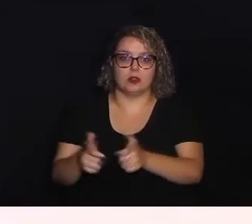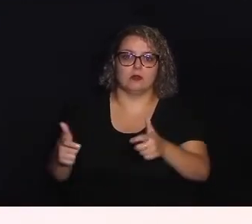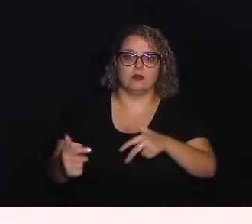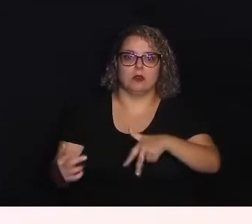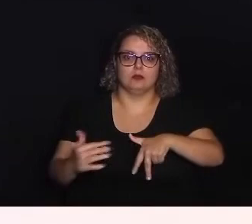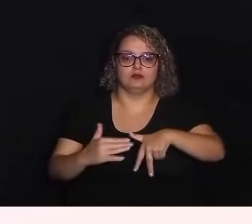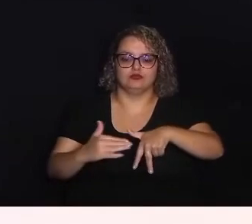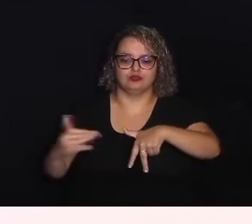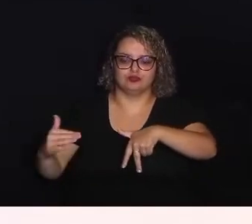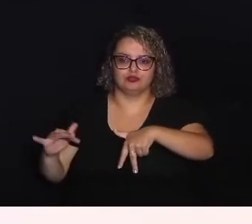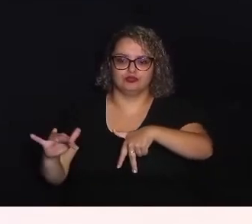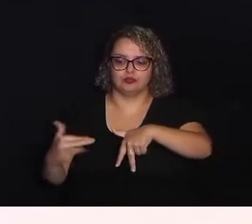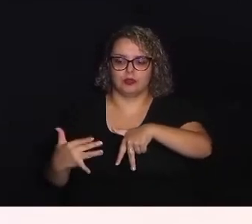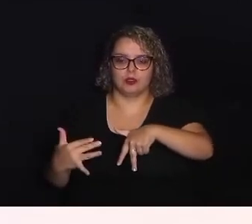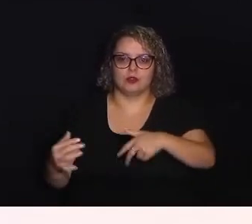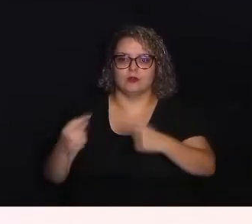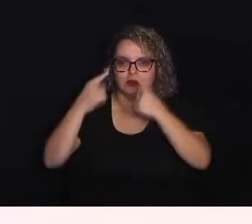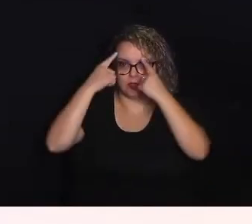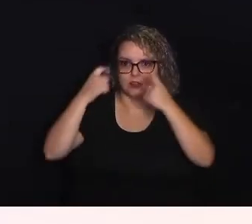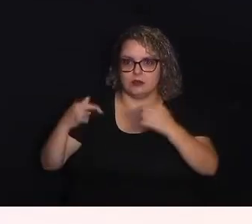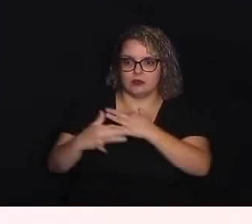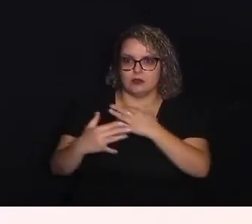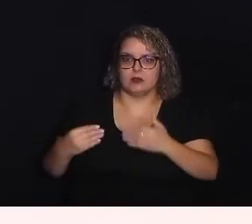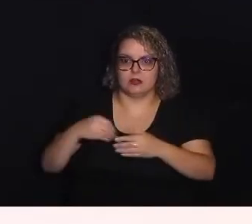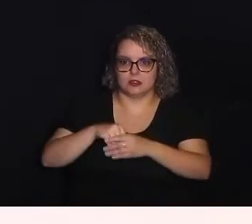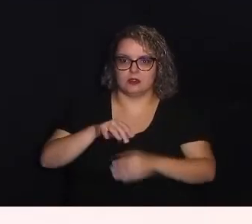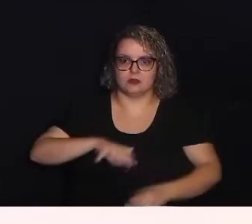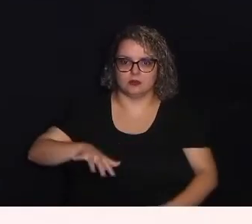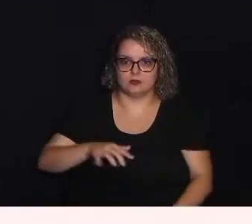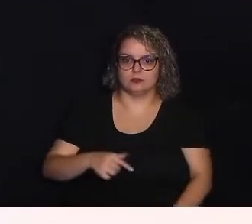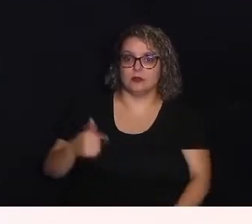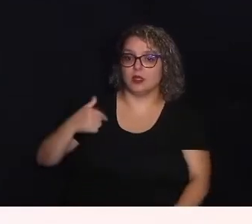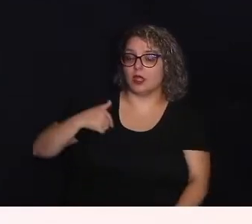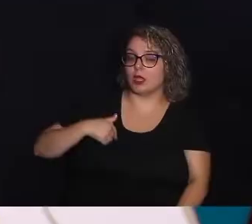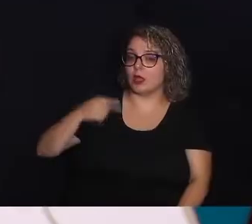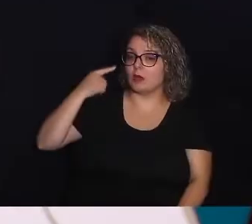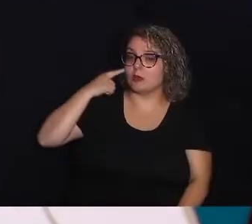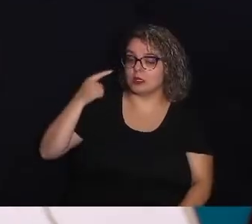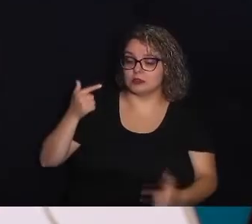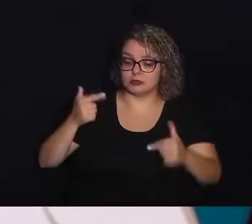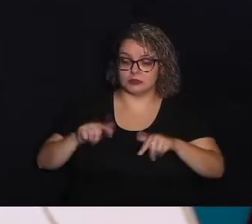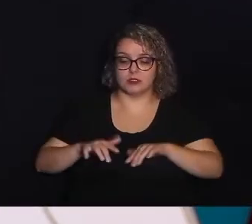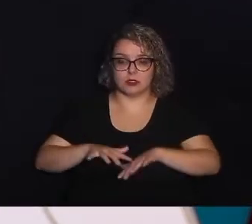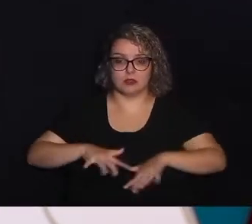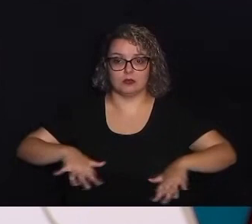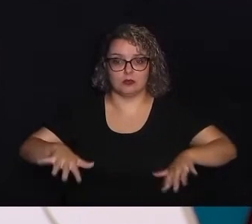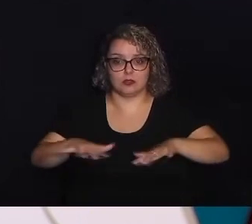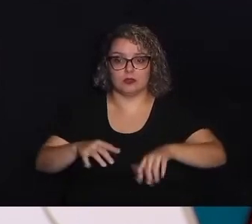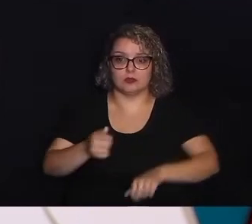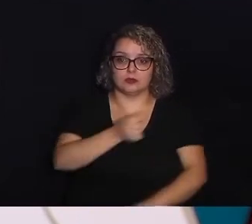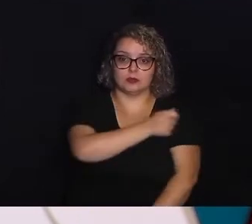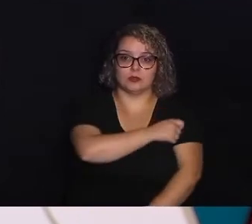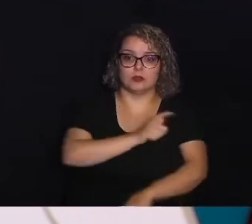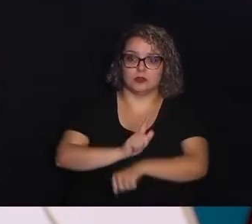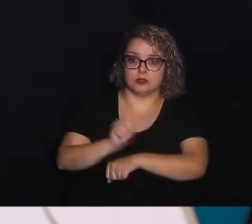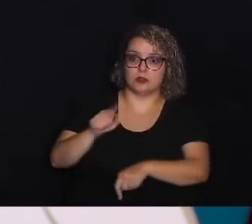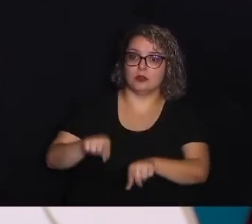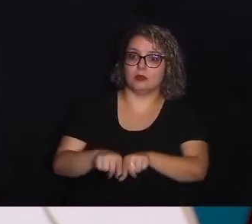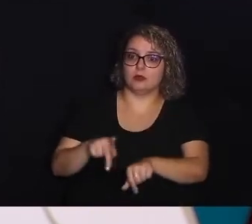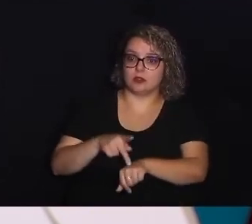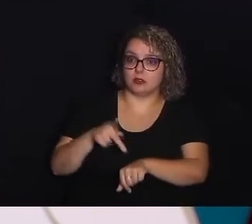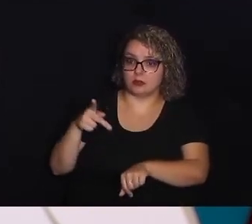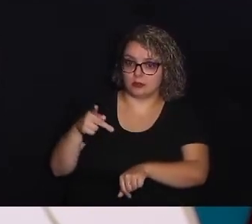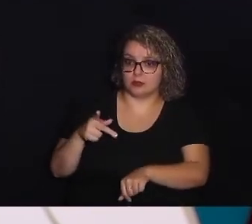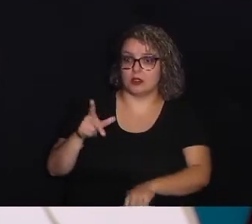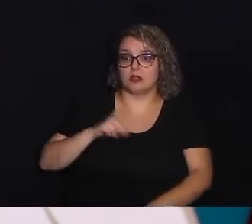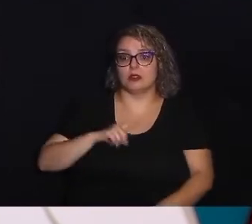população como uma das mais expostas à violência urbana na região eu penso nesse espaço como um local que tanto os